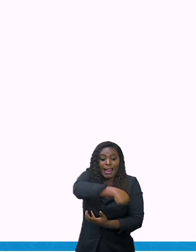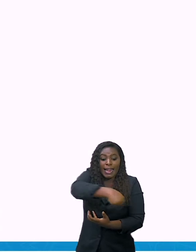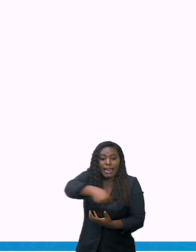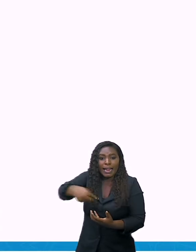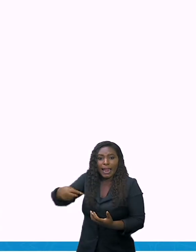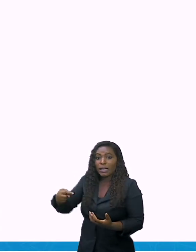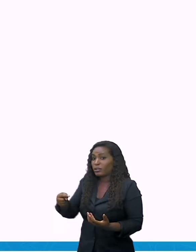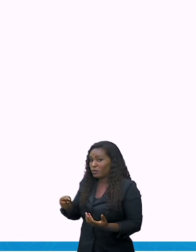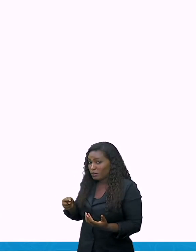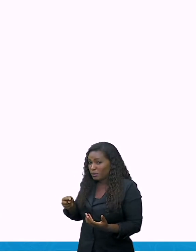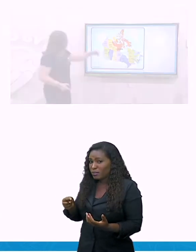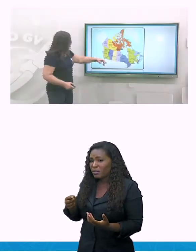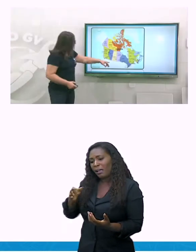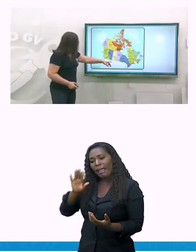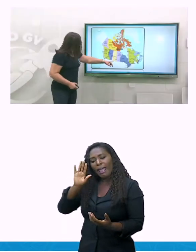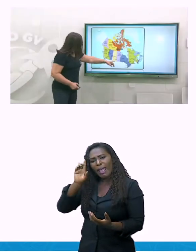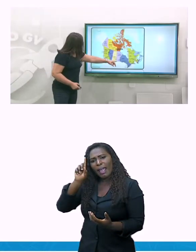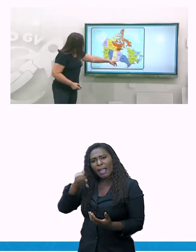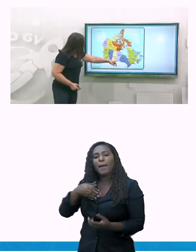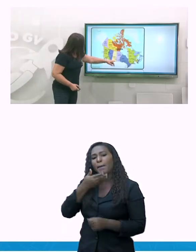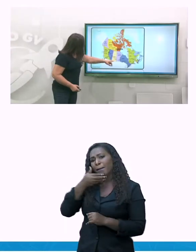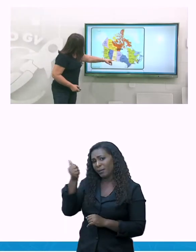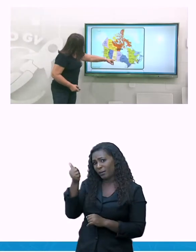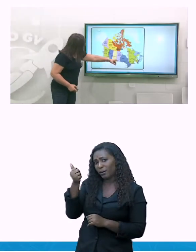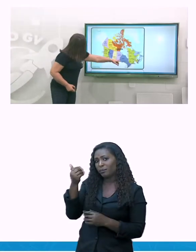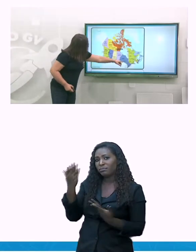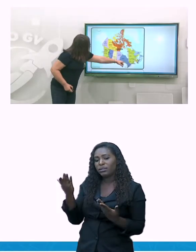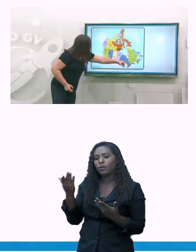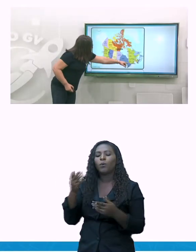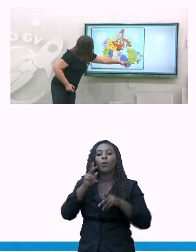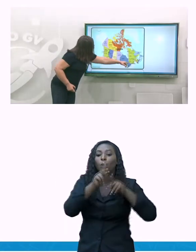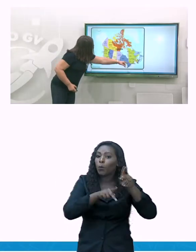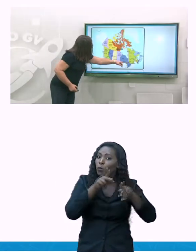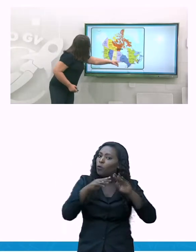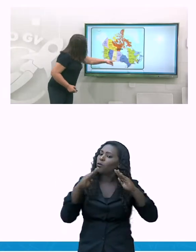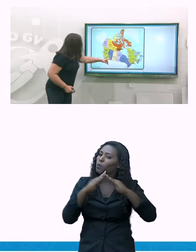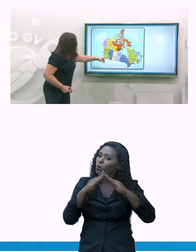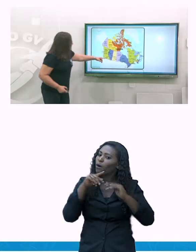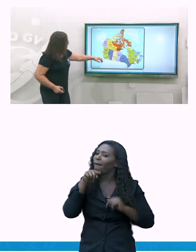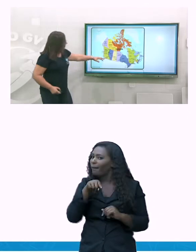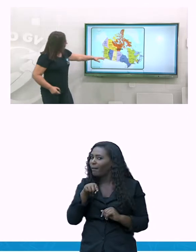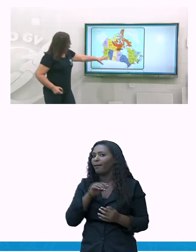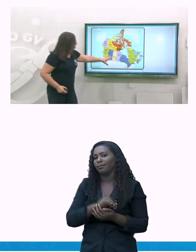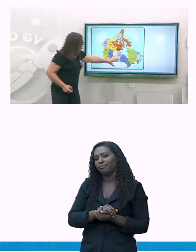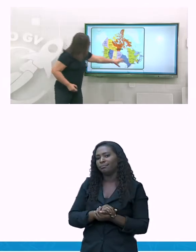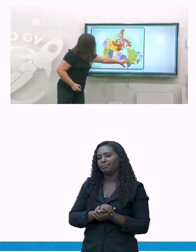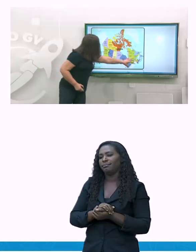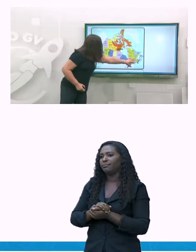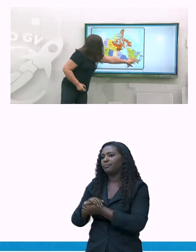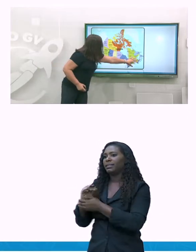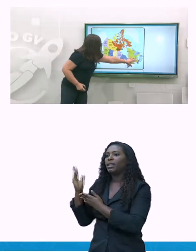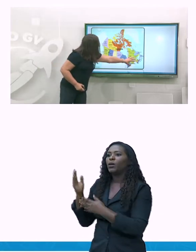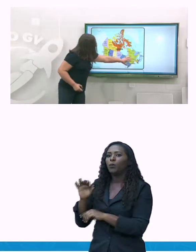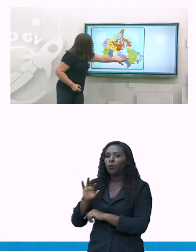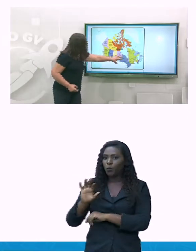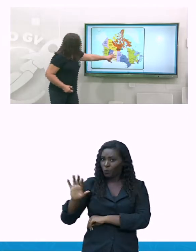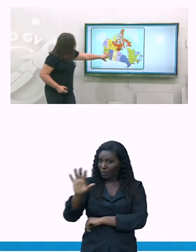olhe bem, voltando, nós temos aqui, ó, nessa região